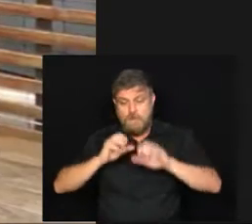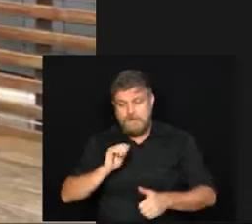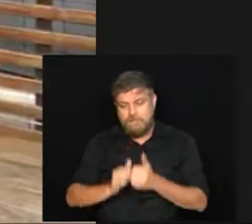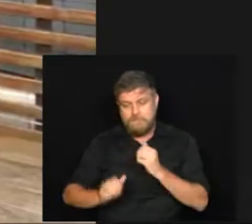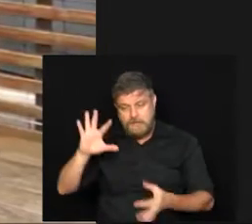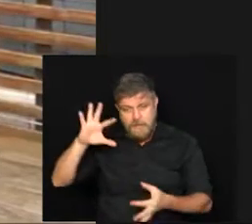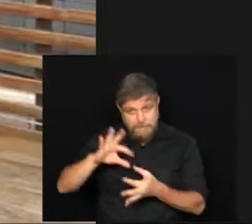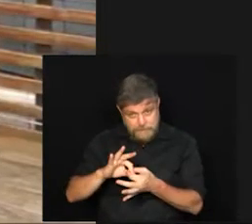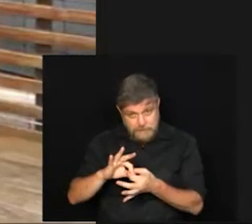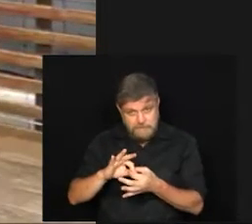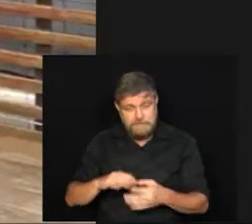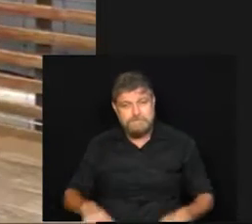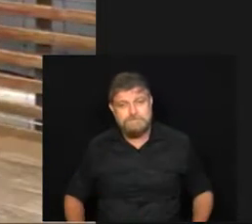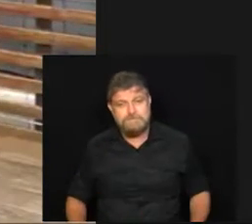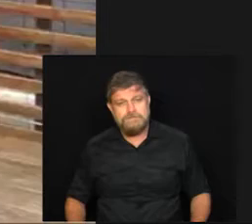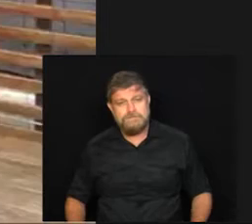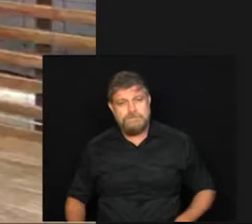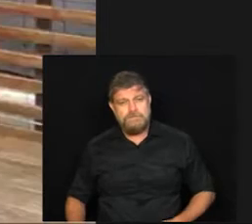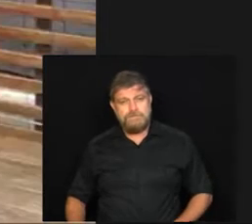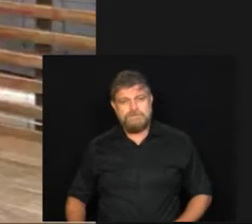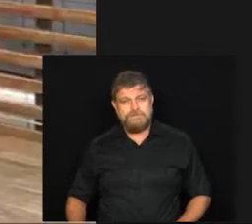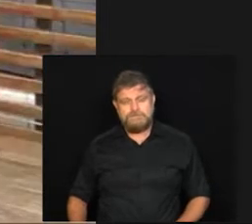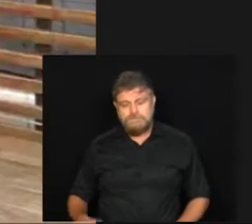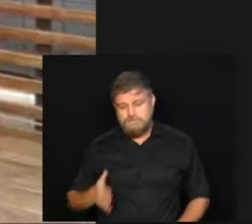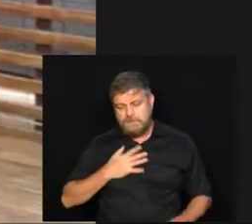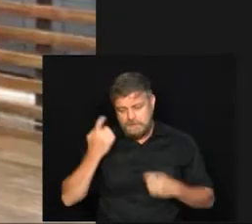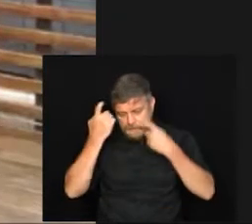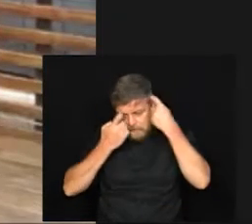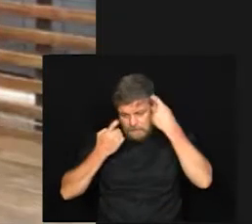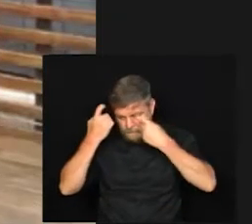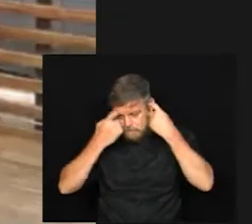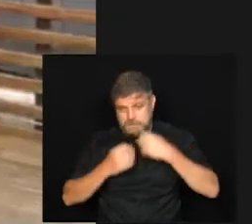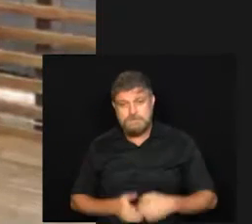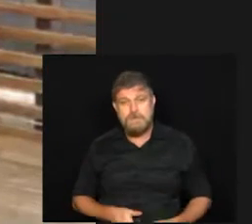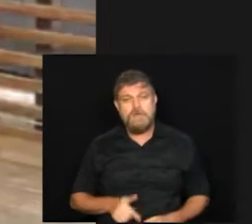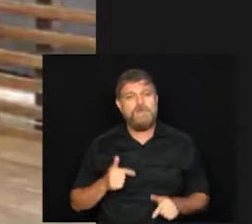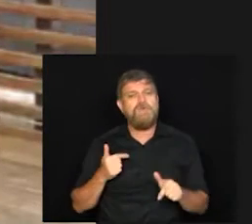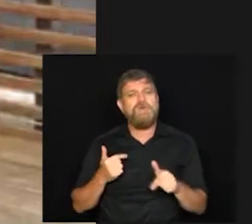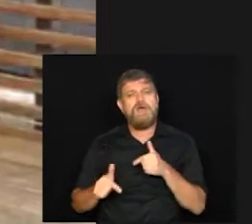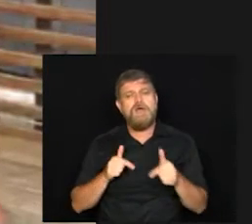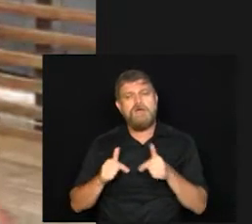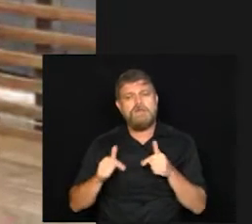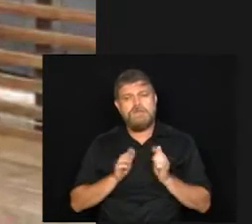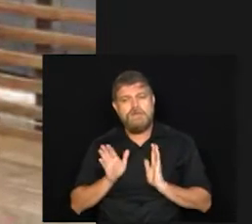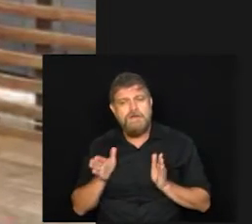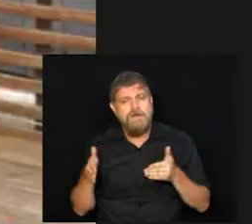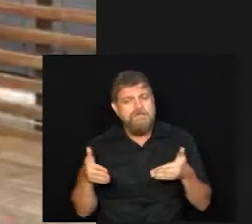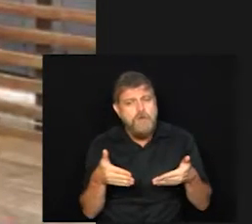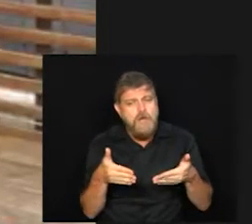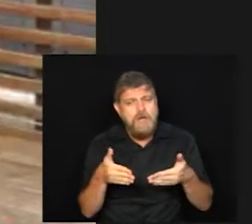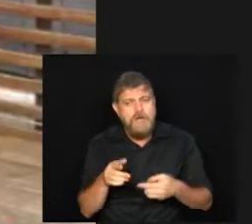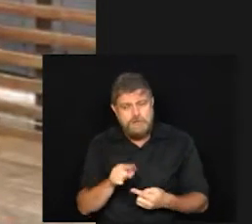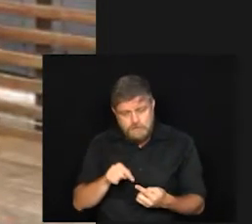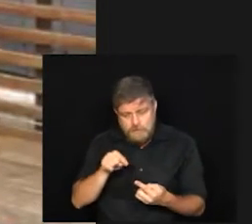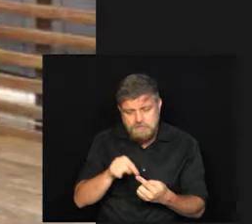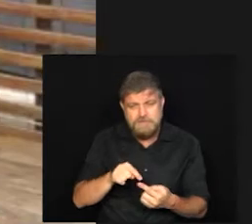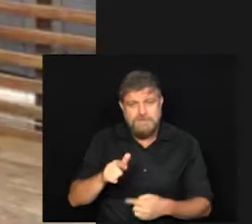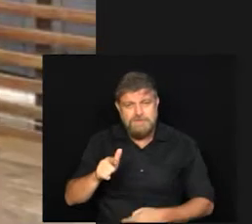assim, isso é uma das minhas preocupações e eu tenho trabalhado muito nisso para deixar